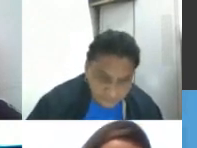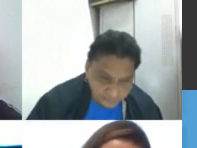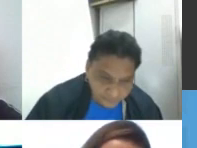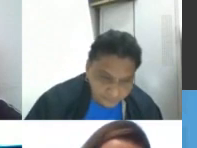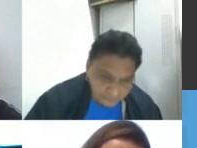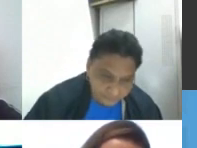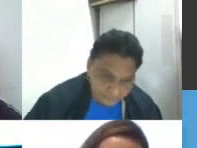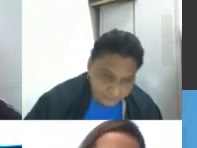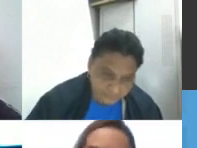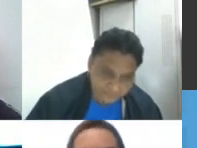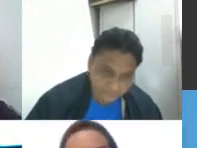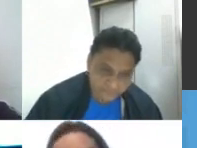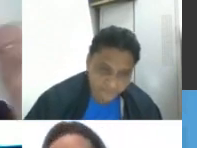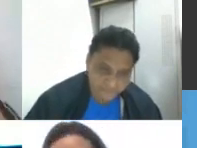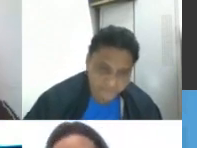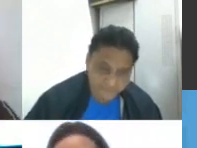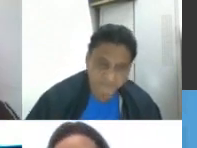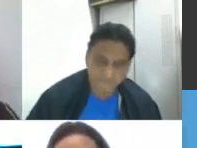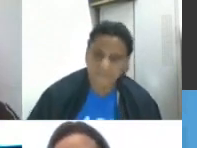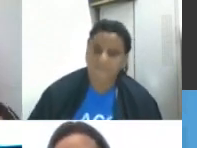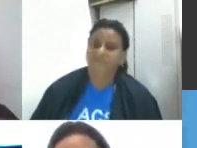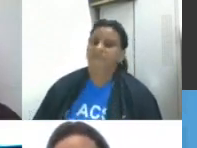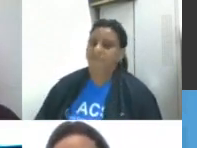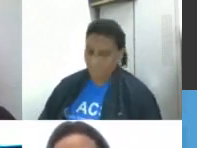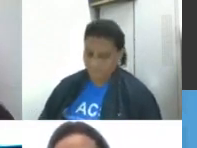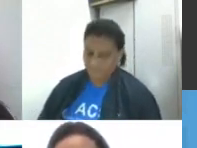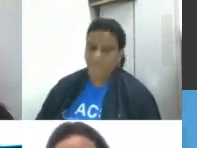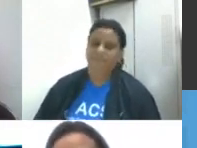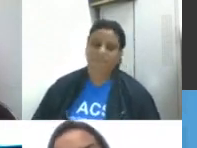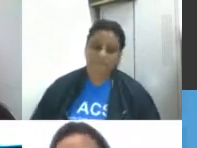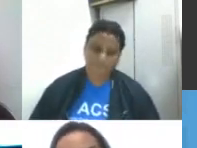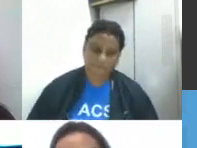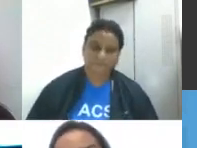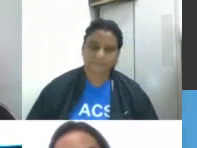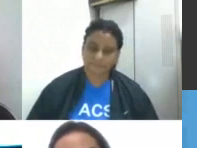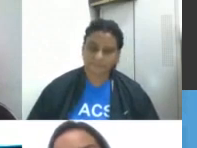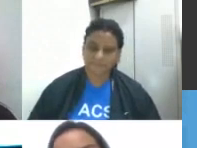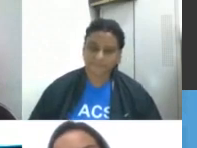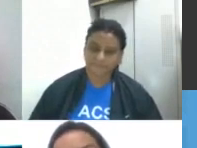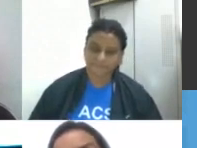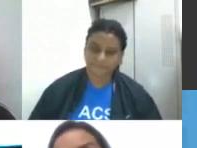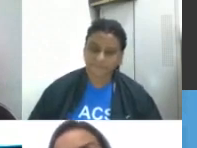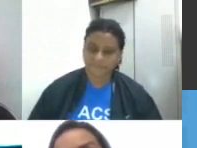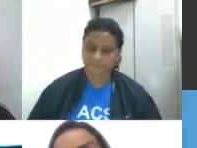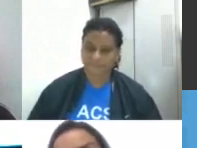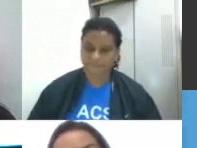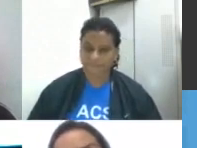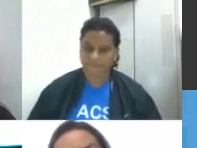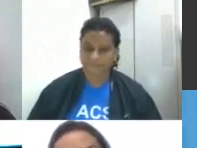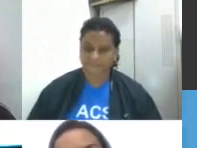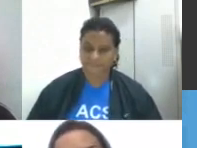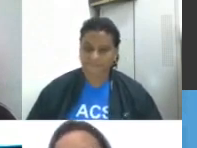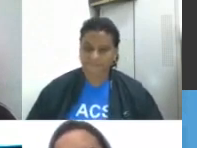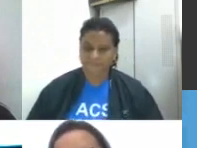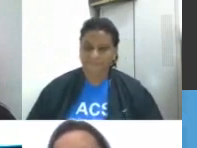medicação ela deve ser dada em jejum certo de preferência em jejum mas se a pessoa não consegue tomar em jejum se